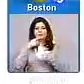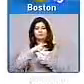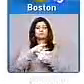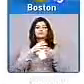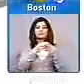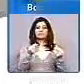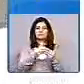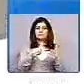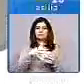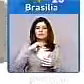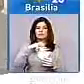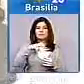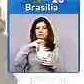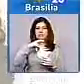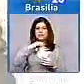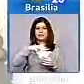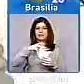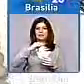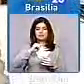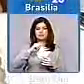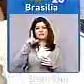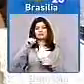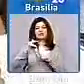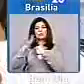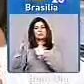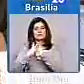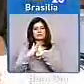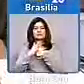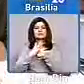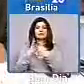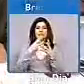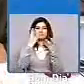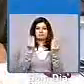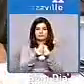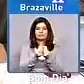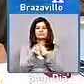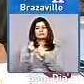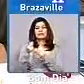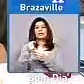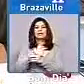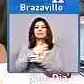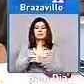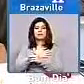da Panasqueira, os módulos terão também aglomerado de cortiça totalmente produzido em Portugal, através de uma parceria